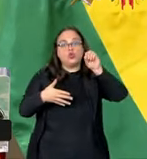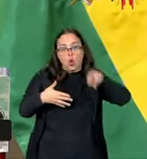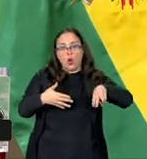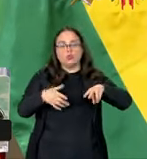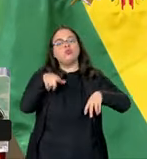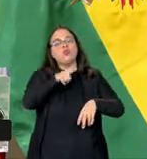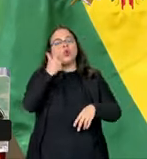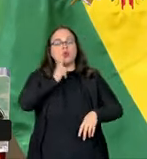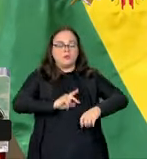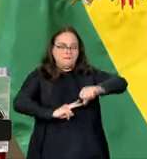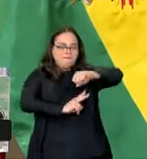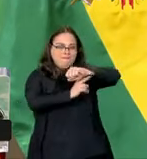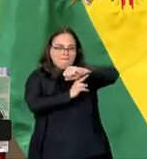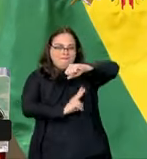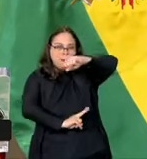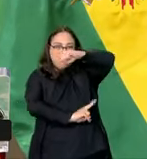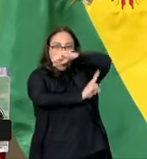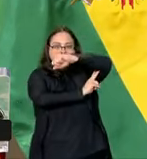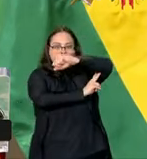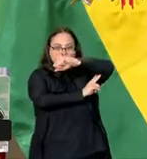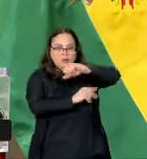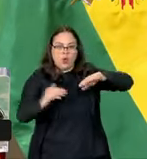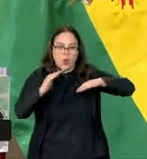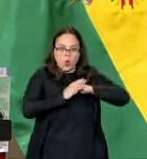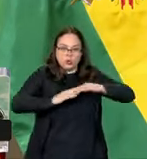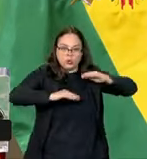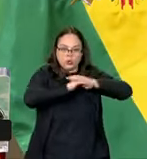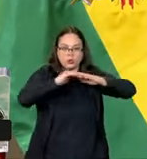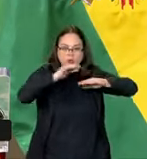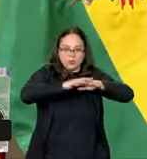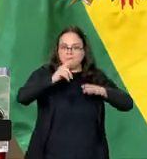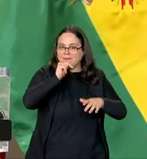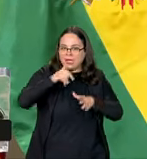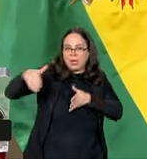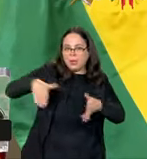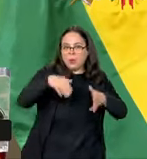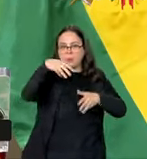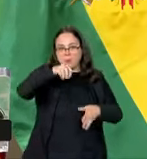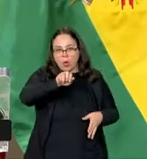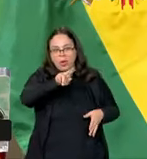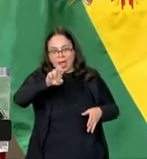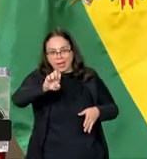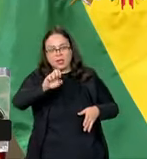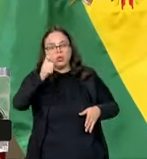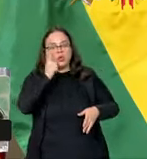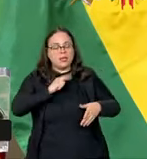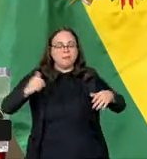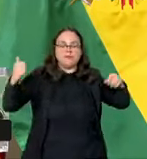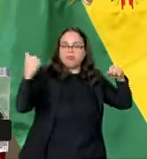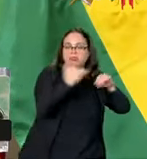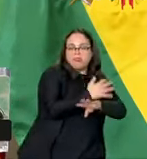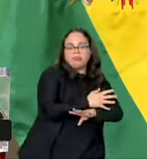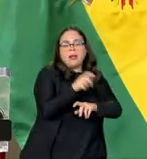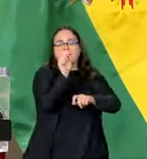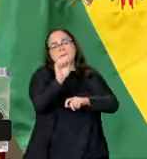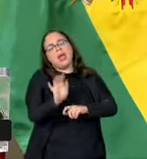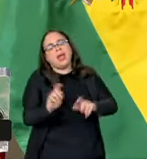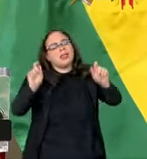construção da ponte binacional sobre o Rio do Moré, o transporte de bens ficará mais barato,